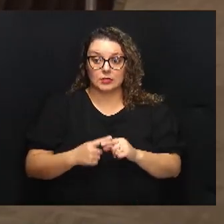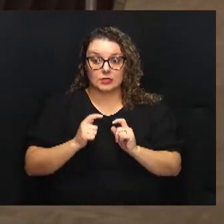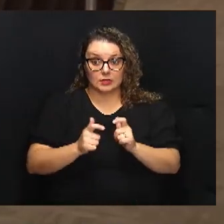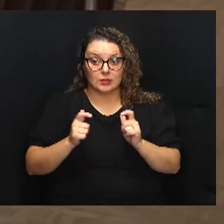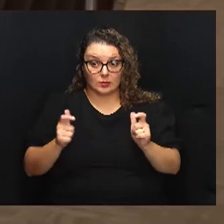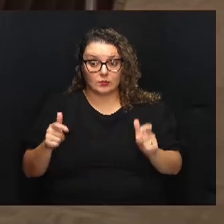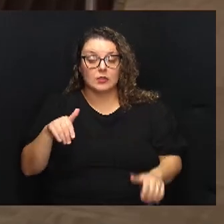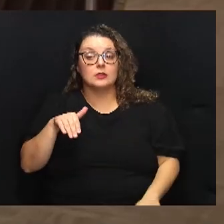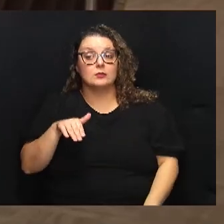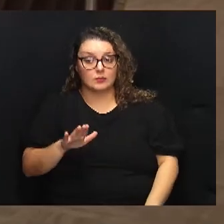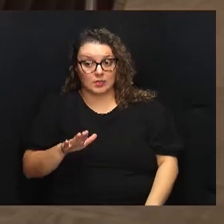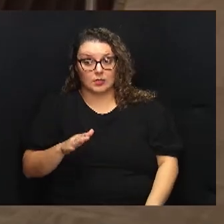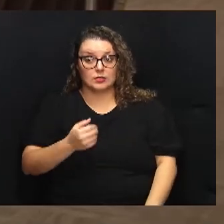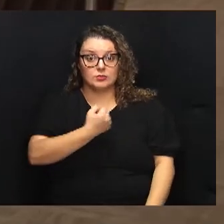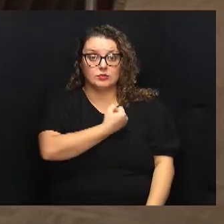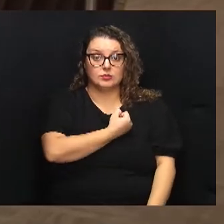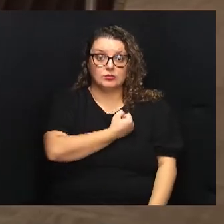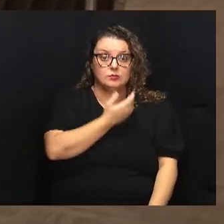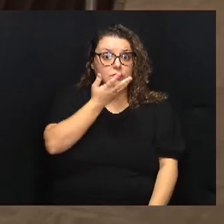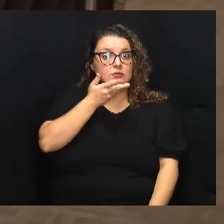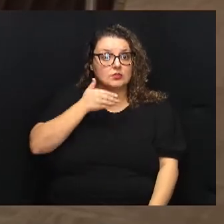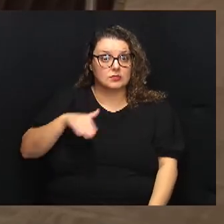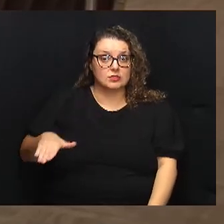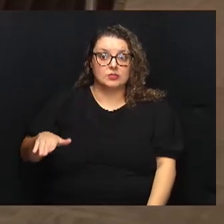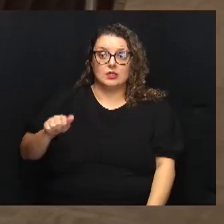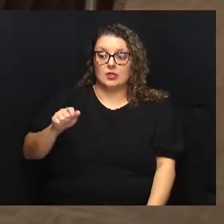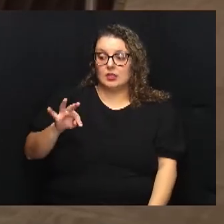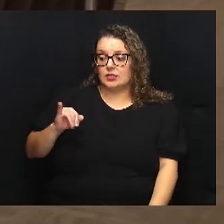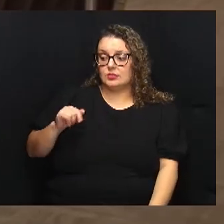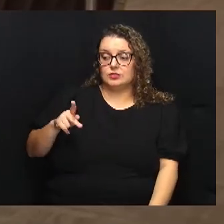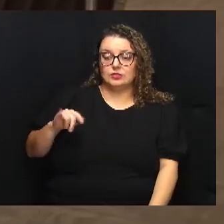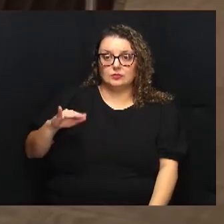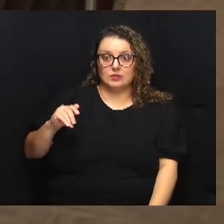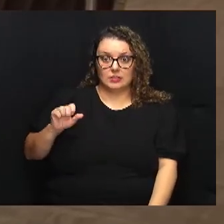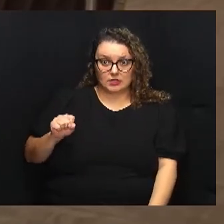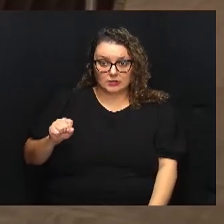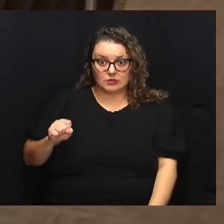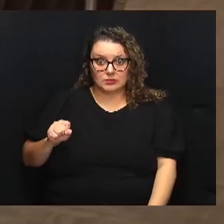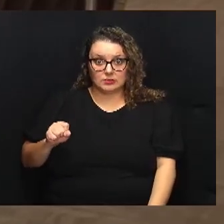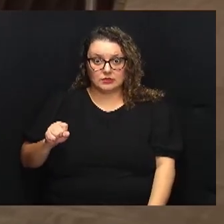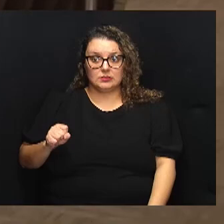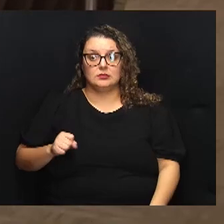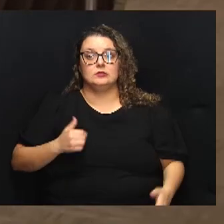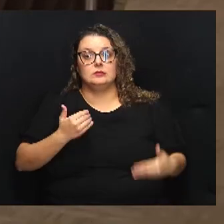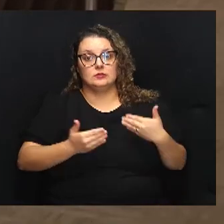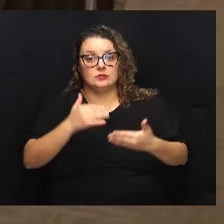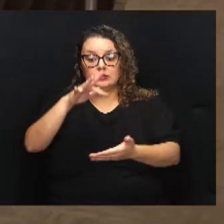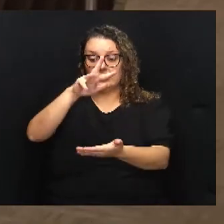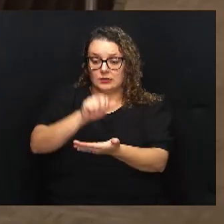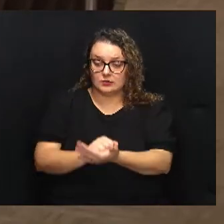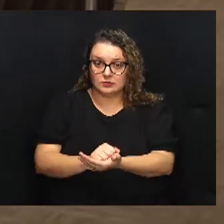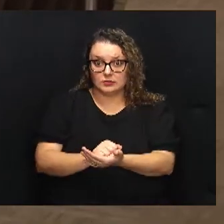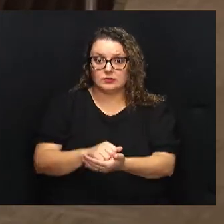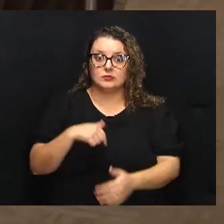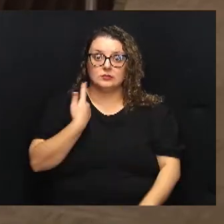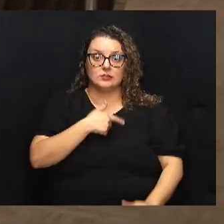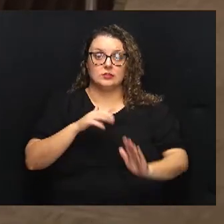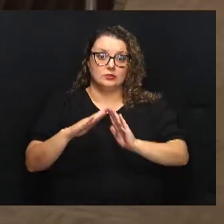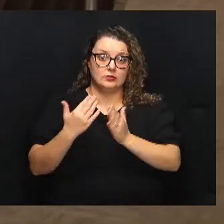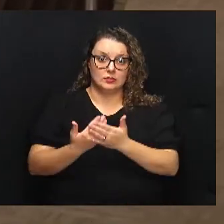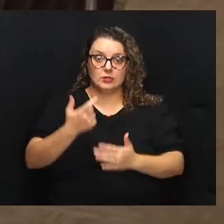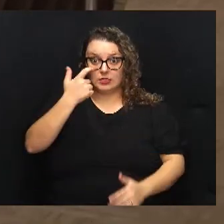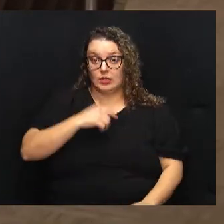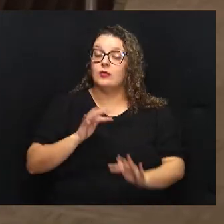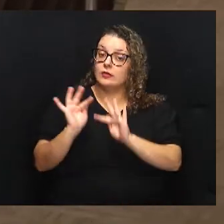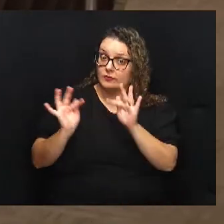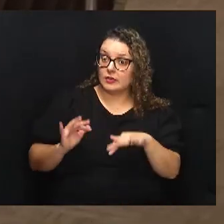vez mais o número de crianças atípicas que vêm sendo matriculadas das nossas escolas. Eu fico muito feliz